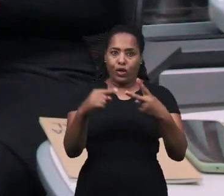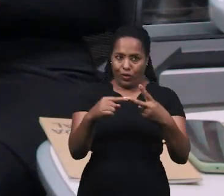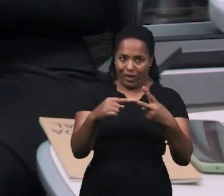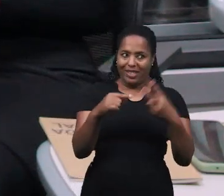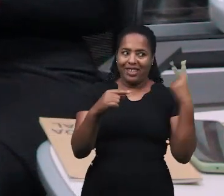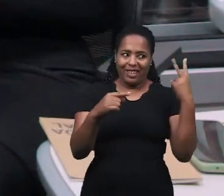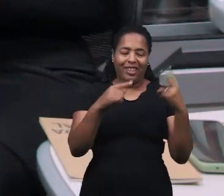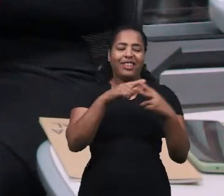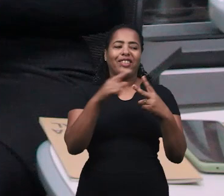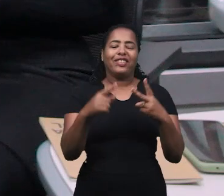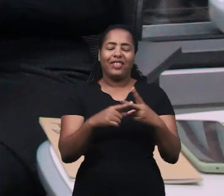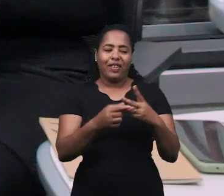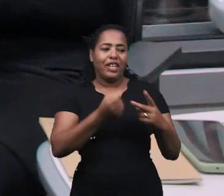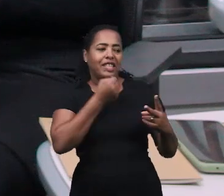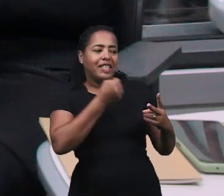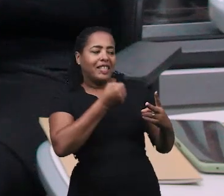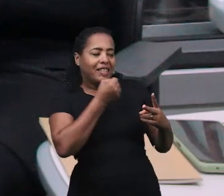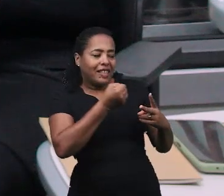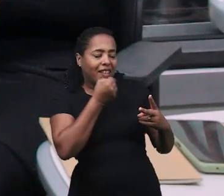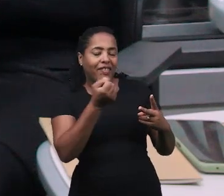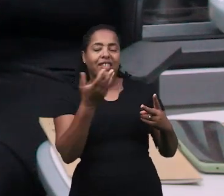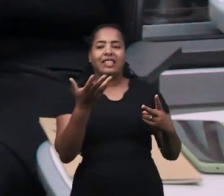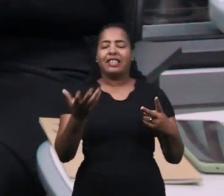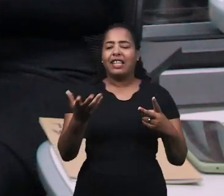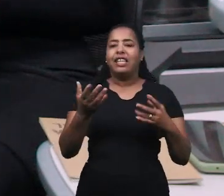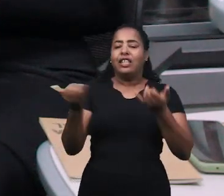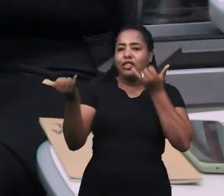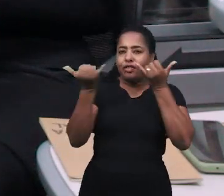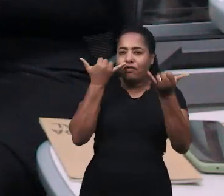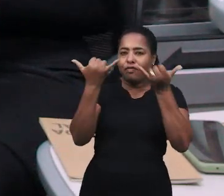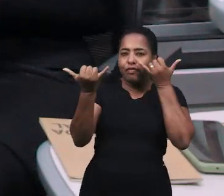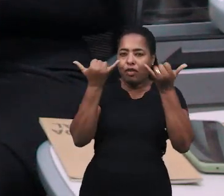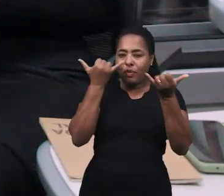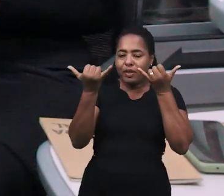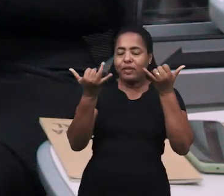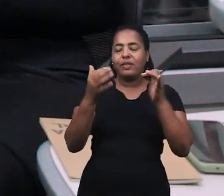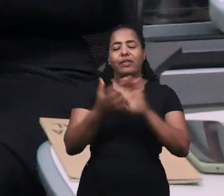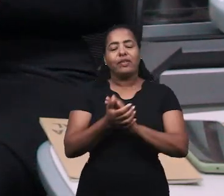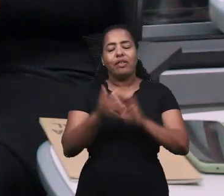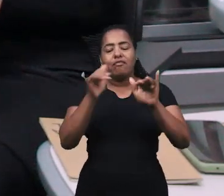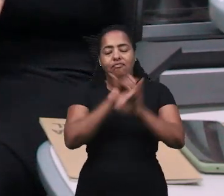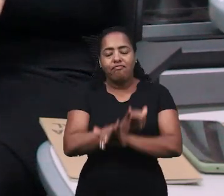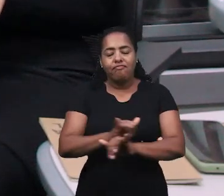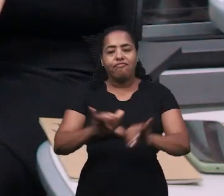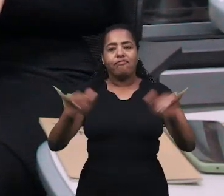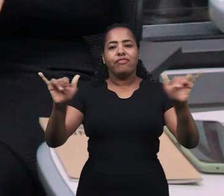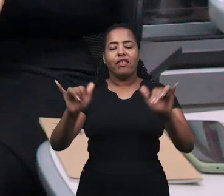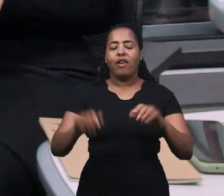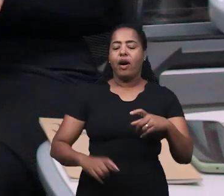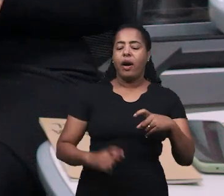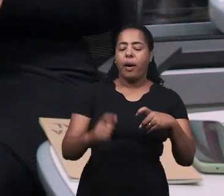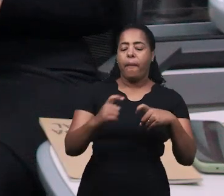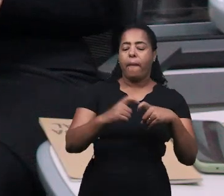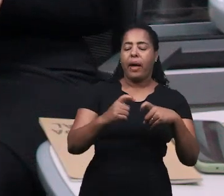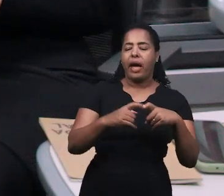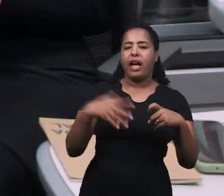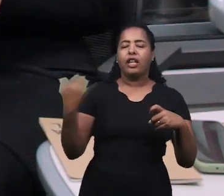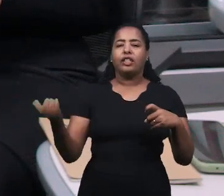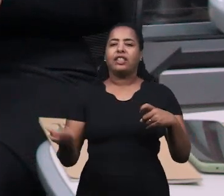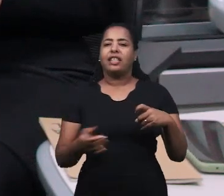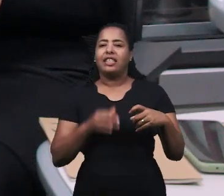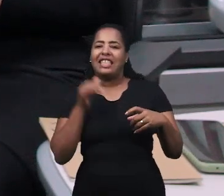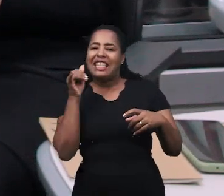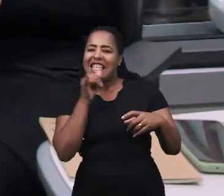quadros, né? Dois quadros de entrevistas, de informações que são dadas por